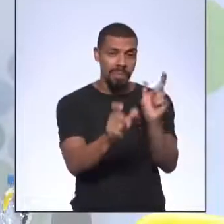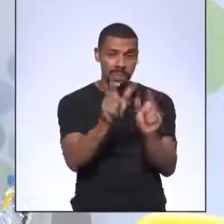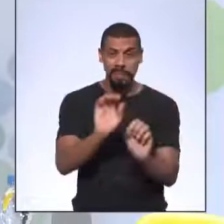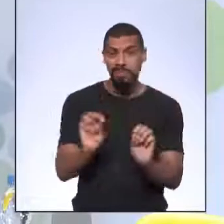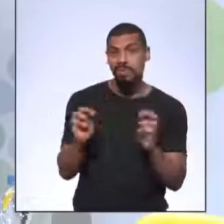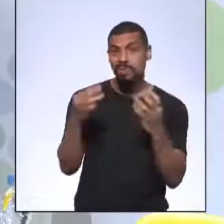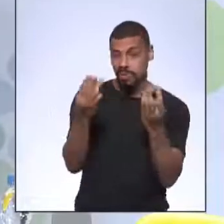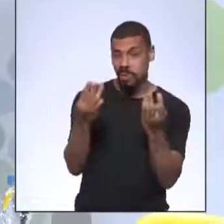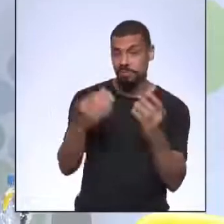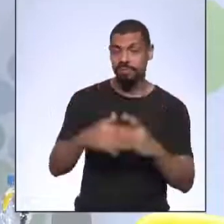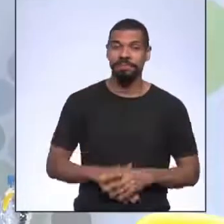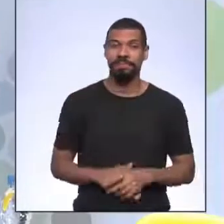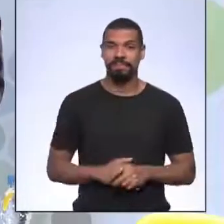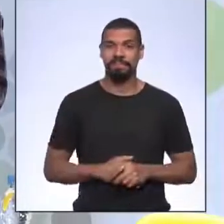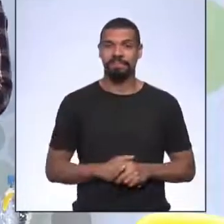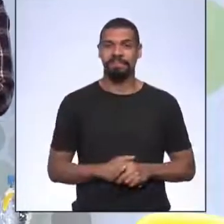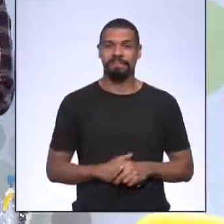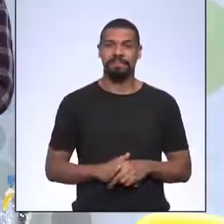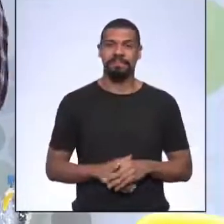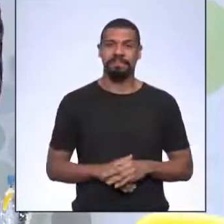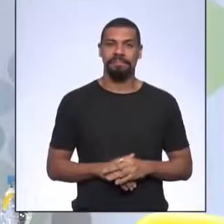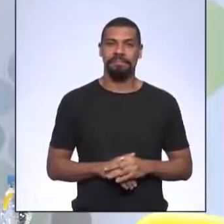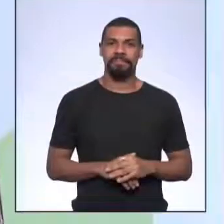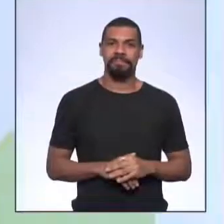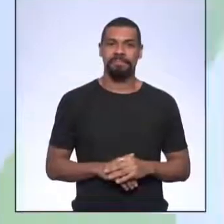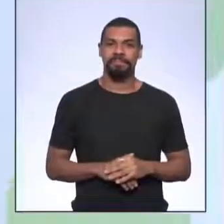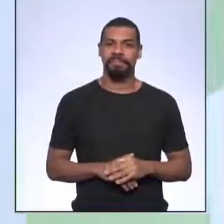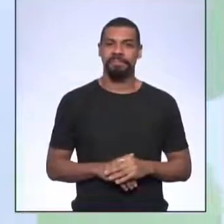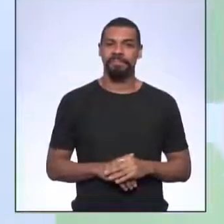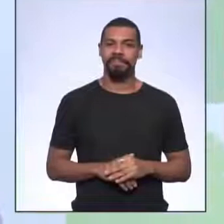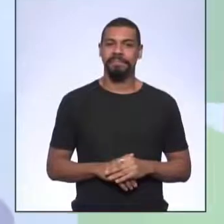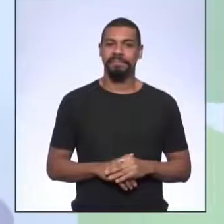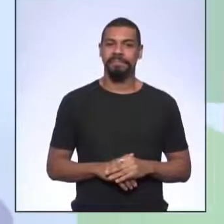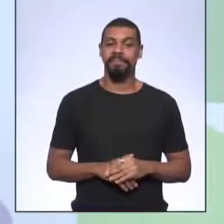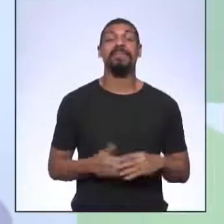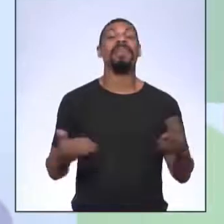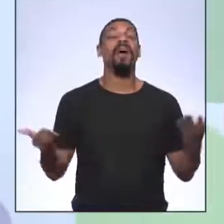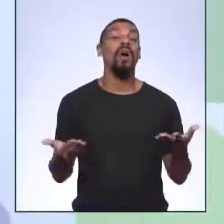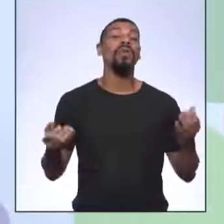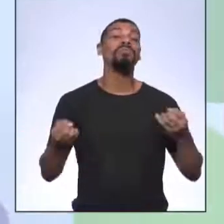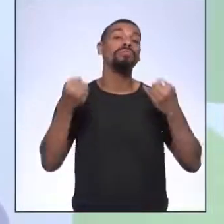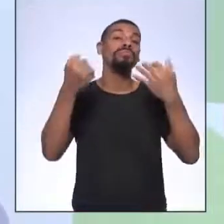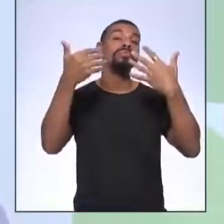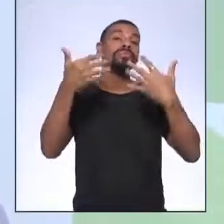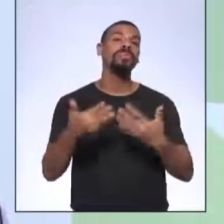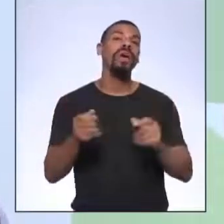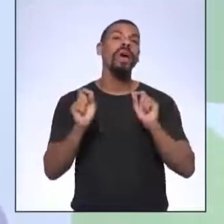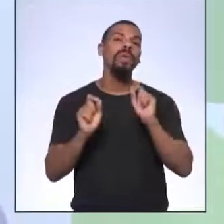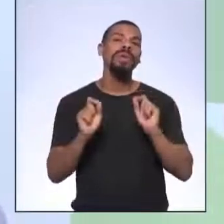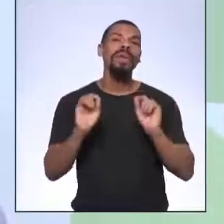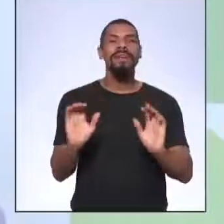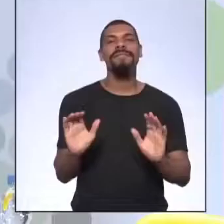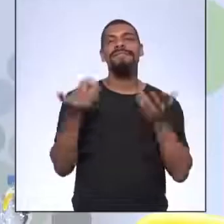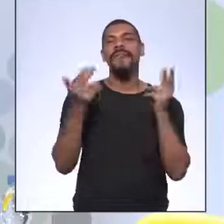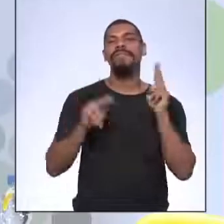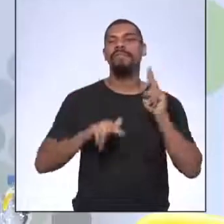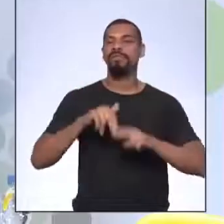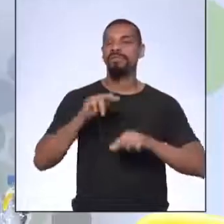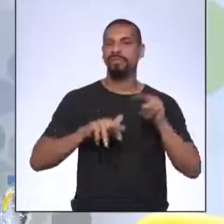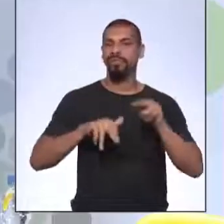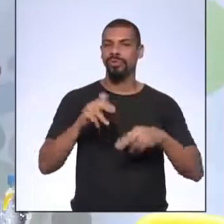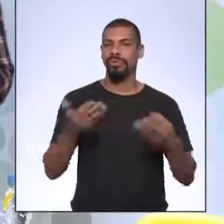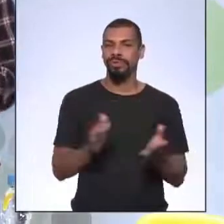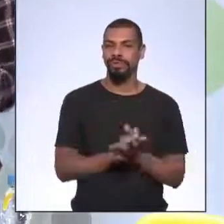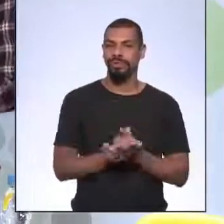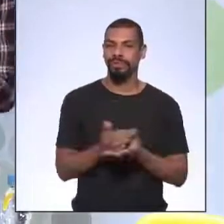daqui esses talentos ocultos aí tá bom e vamos falar então da nossa festa junina que eu deixei por último mesmo porque